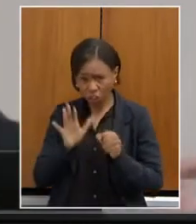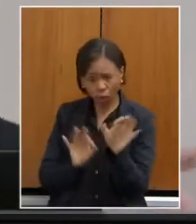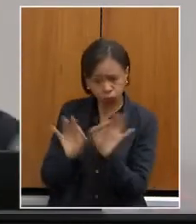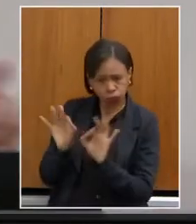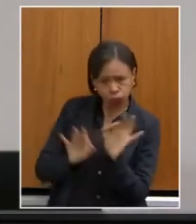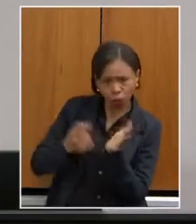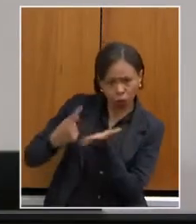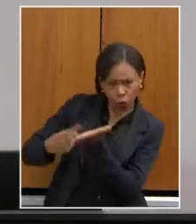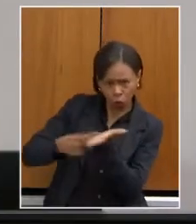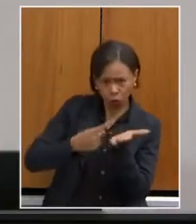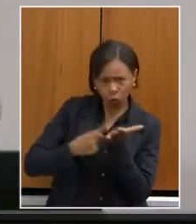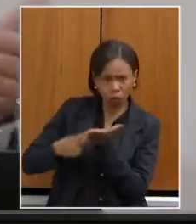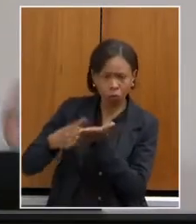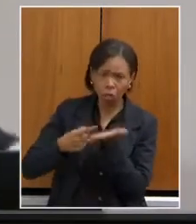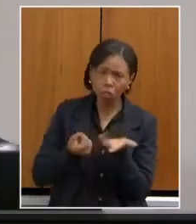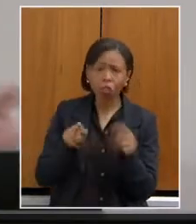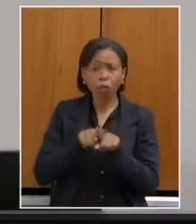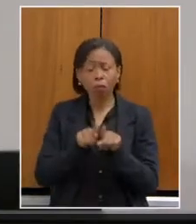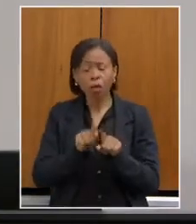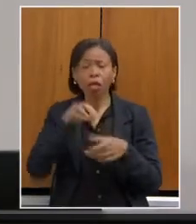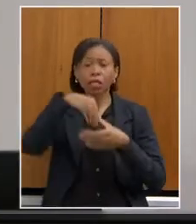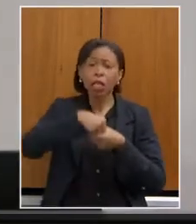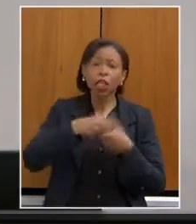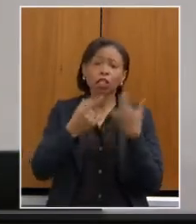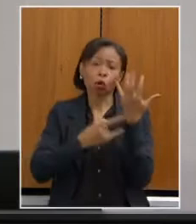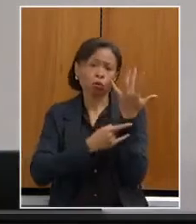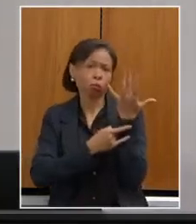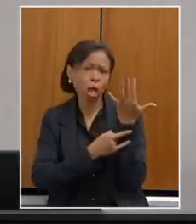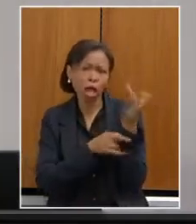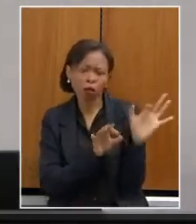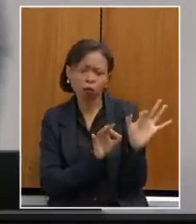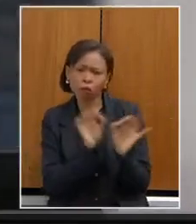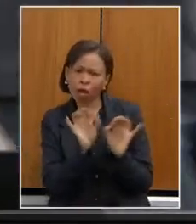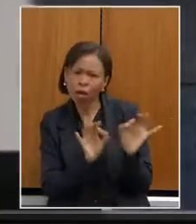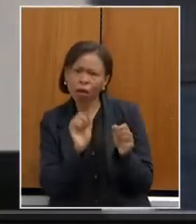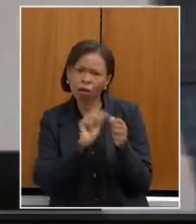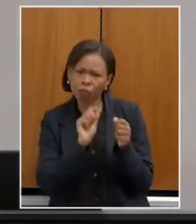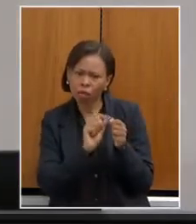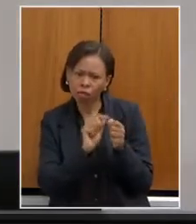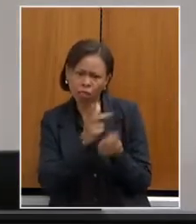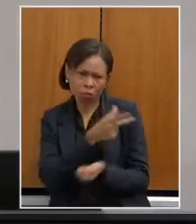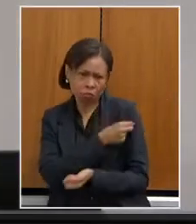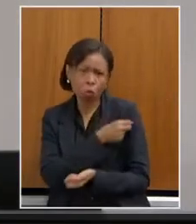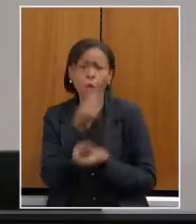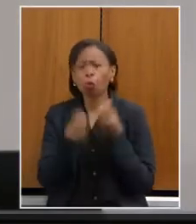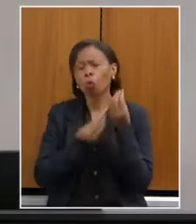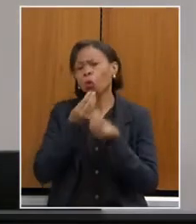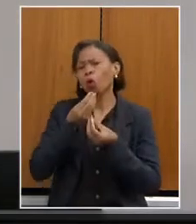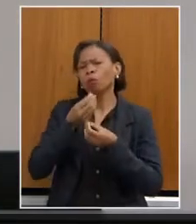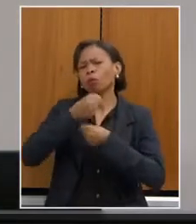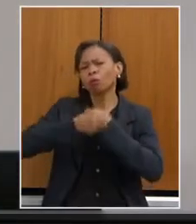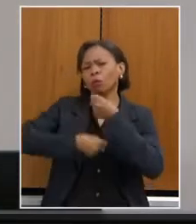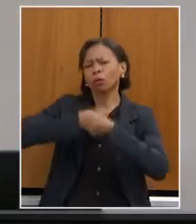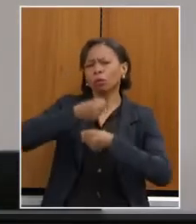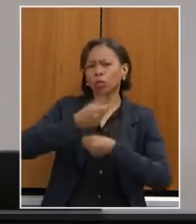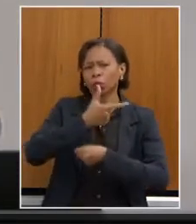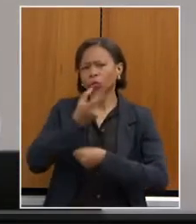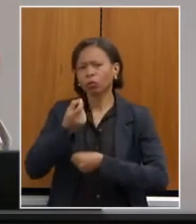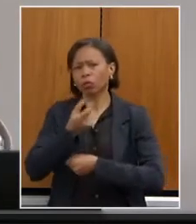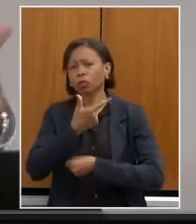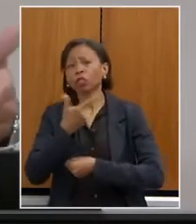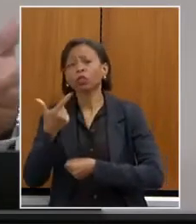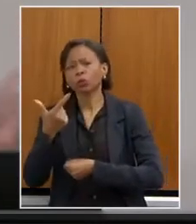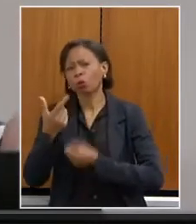produção local de vacinas junto com a UFMG? Como é está esse planejamento para 2022 para que não